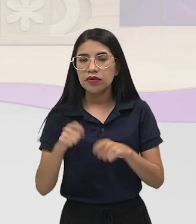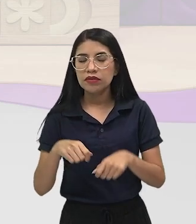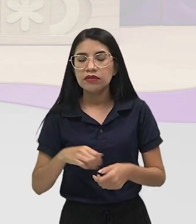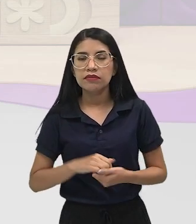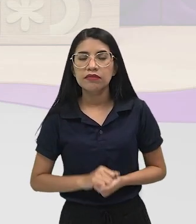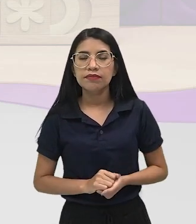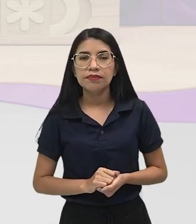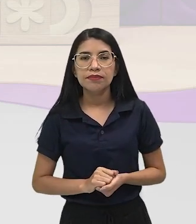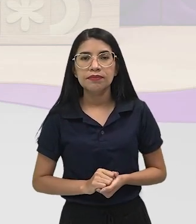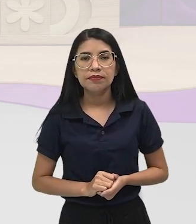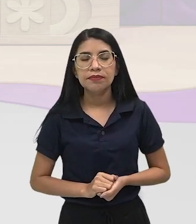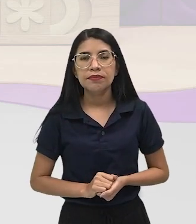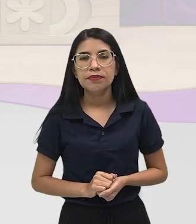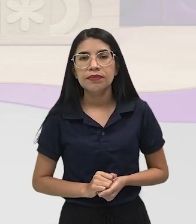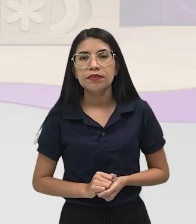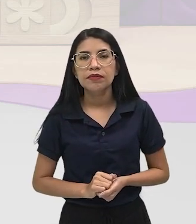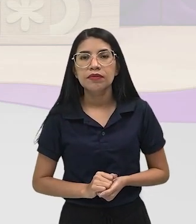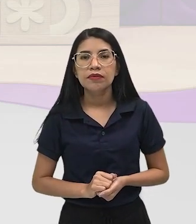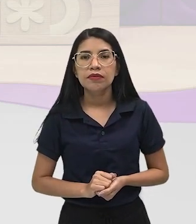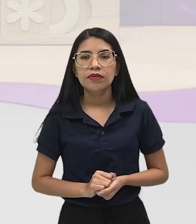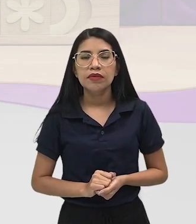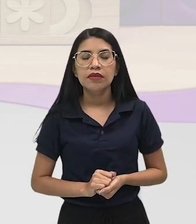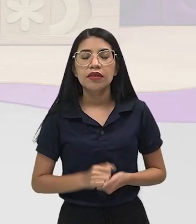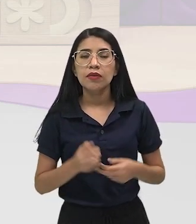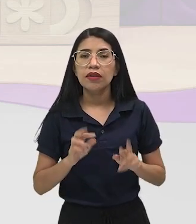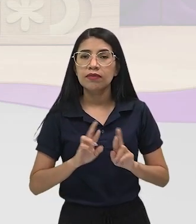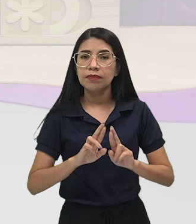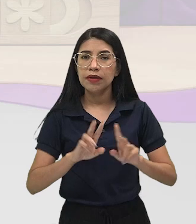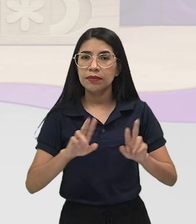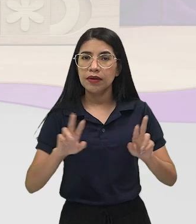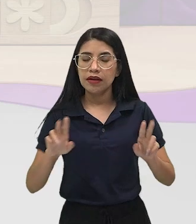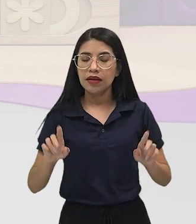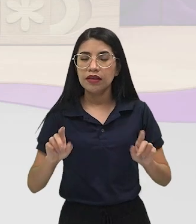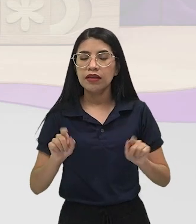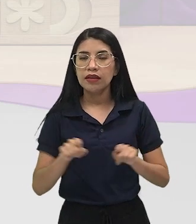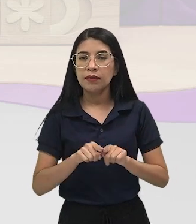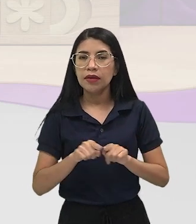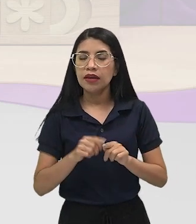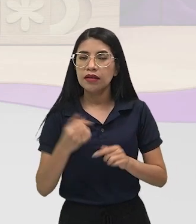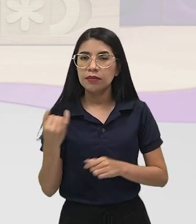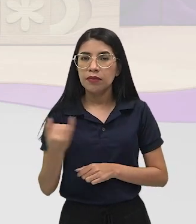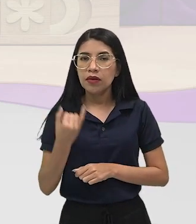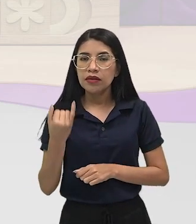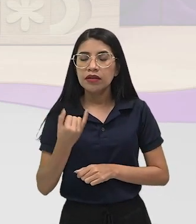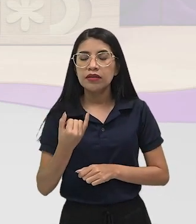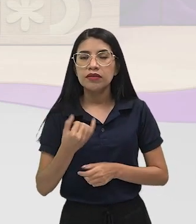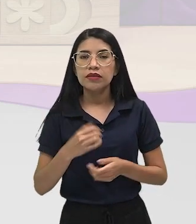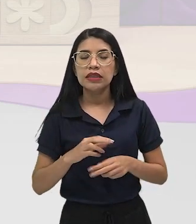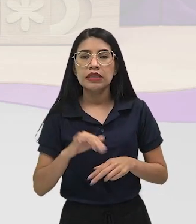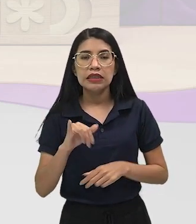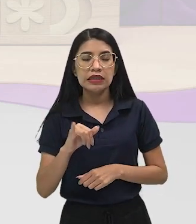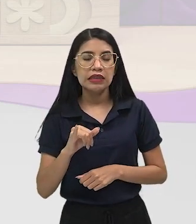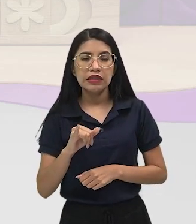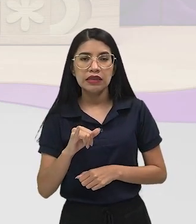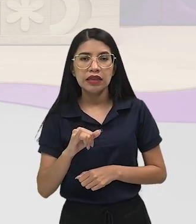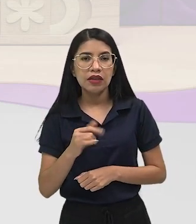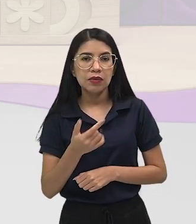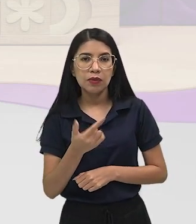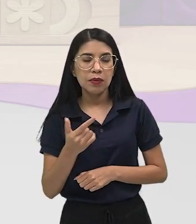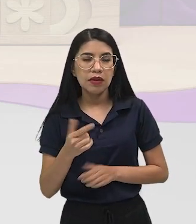para isso, né, a diversidade dos elementos da amostra é importante. Caso a amostra não